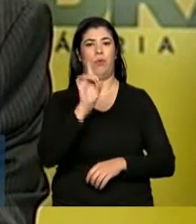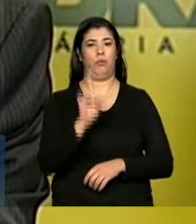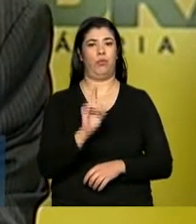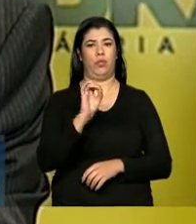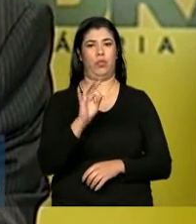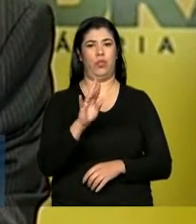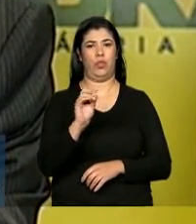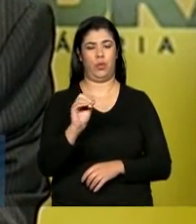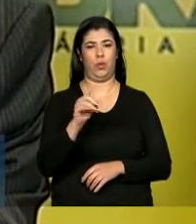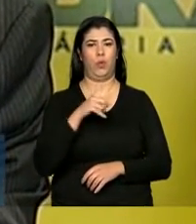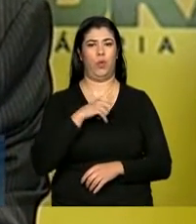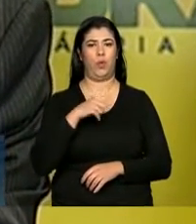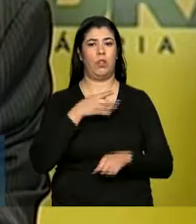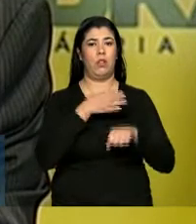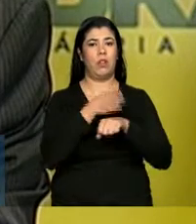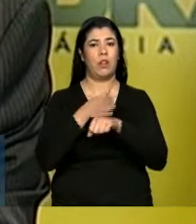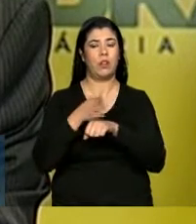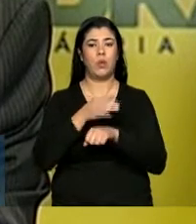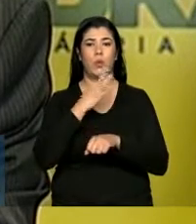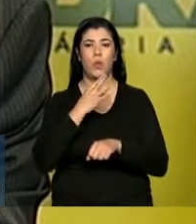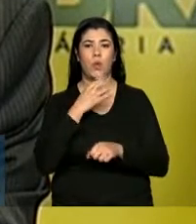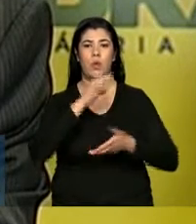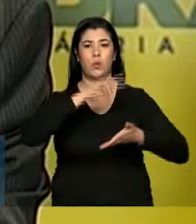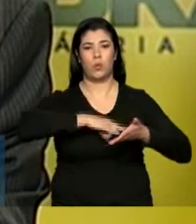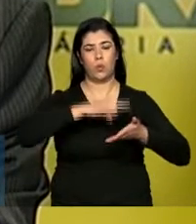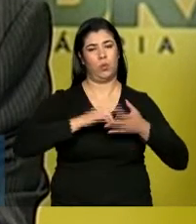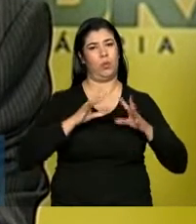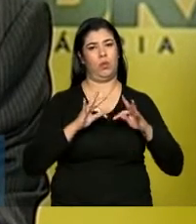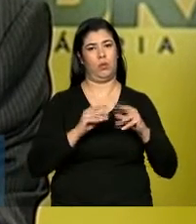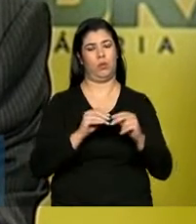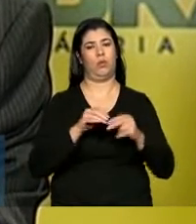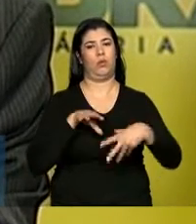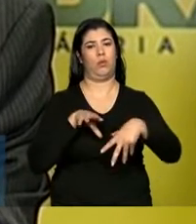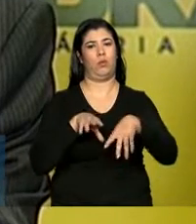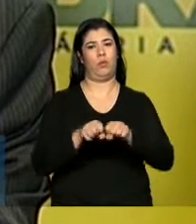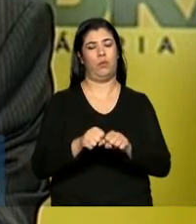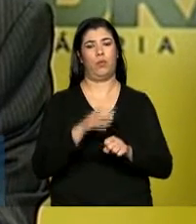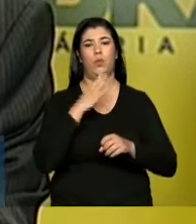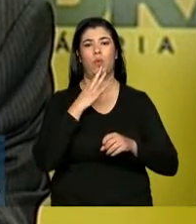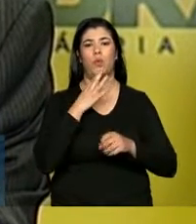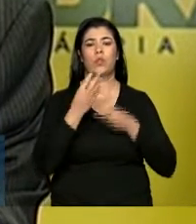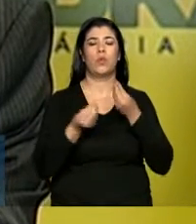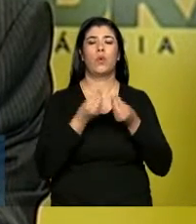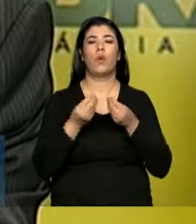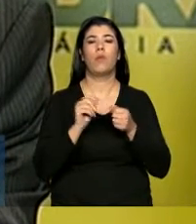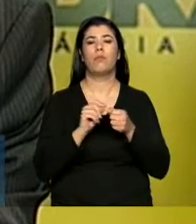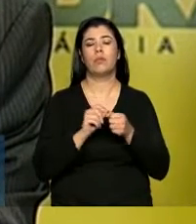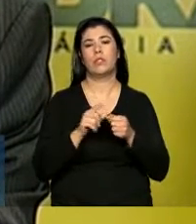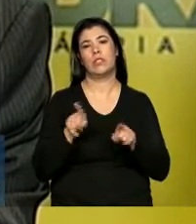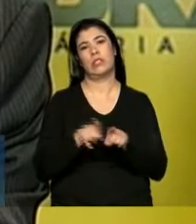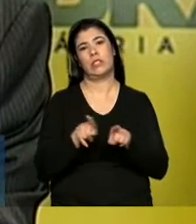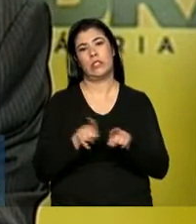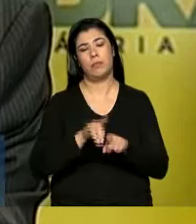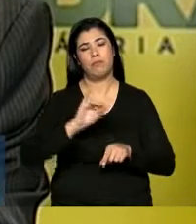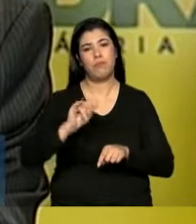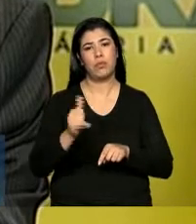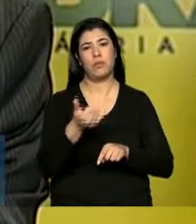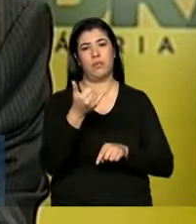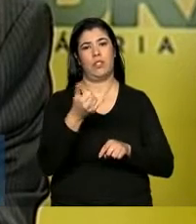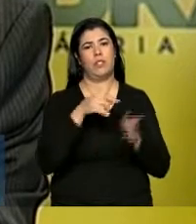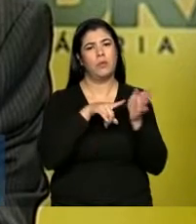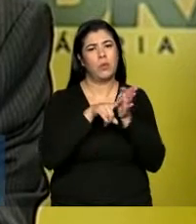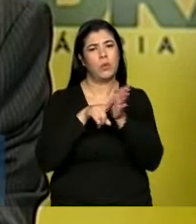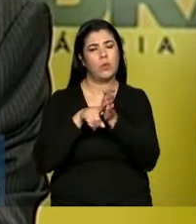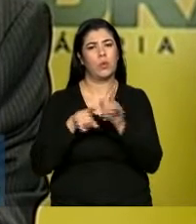a essa documentação toda, tem que fazer parte da formação dele, conhecê-los e tirar deles tanto o